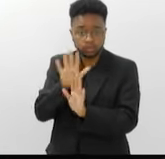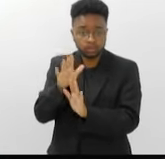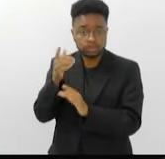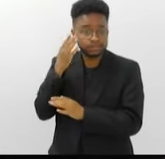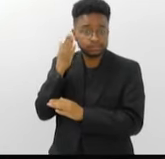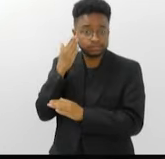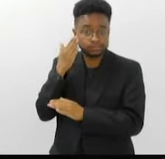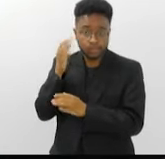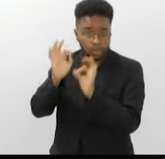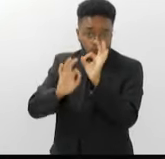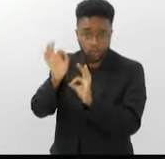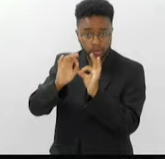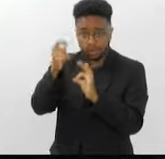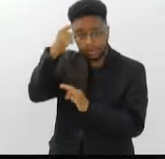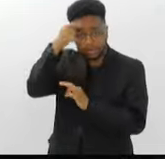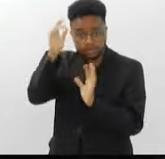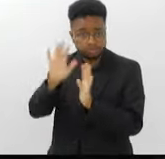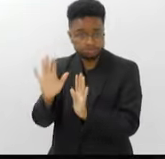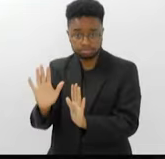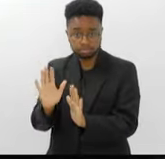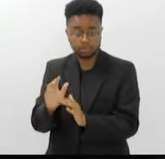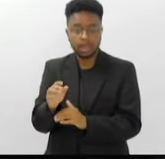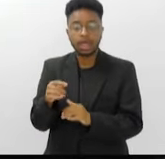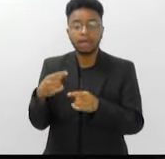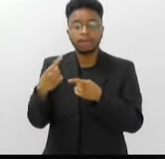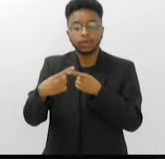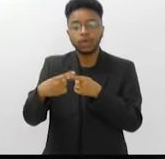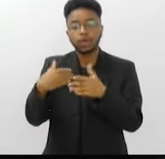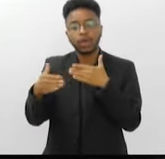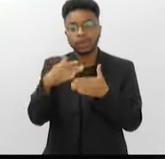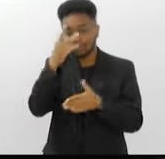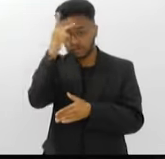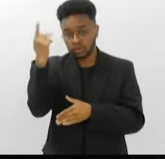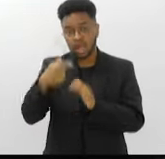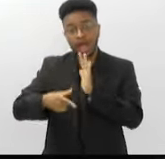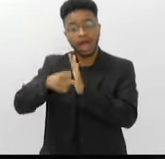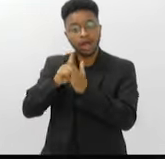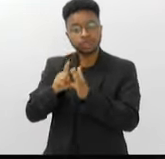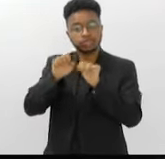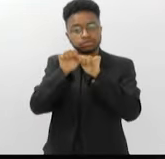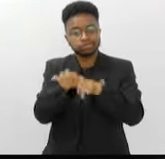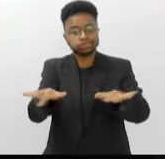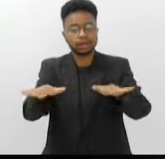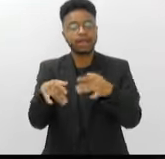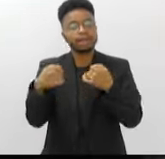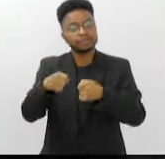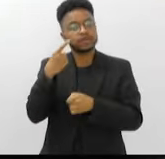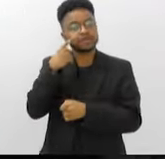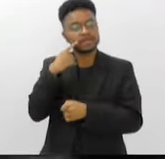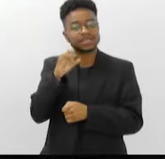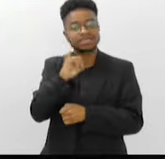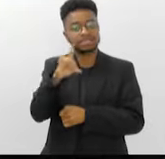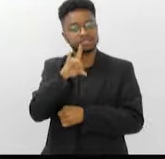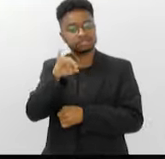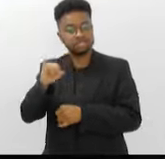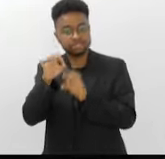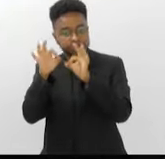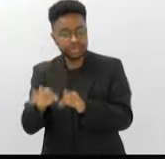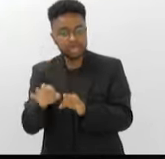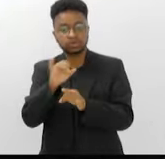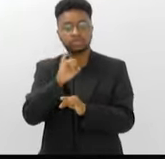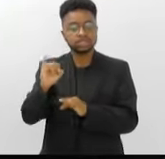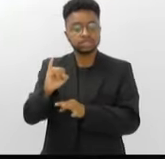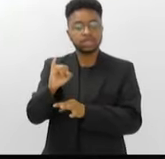aqui, antes de reproduzir, vê se aquilo, a data confere, se a foto é certa, se aquele fato é